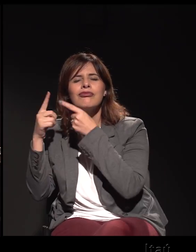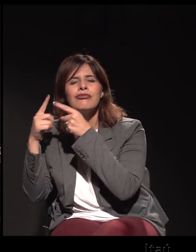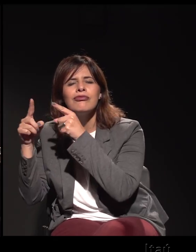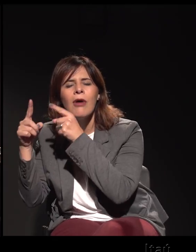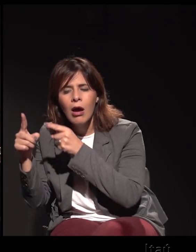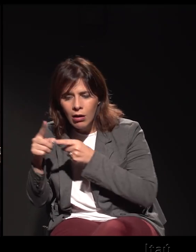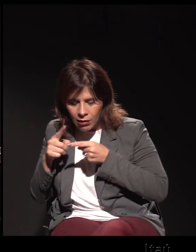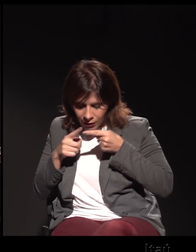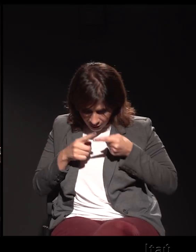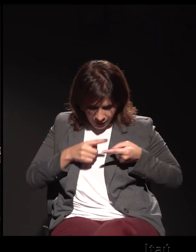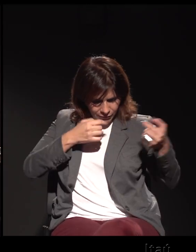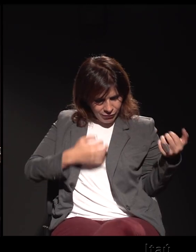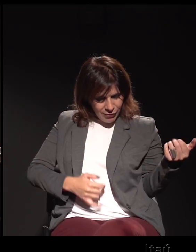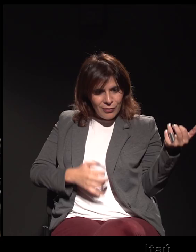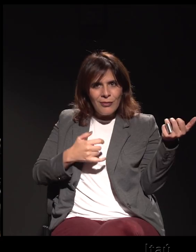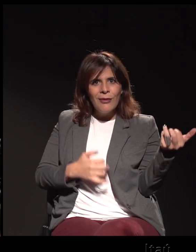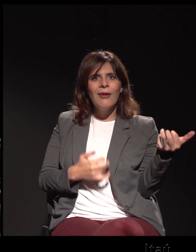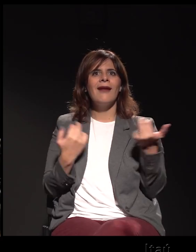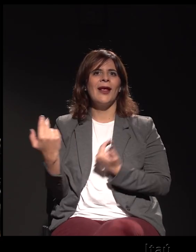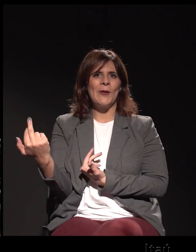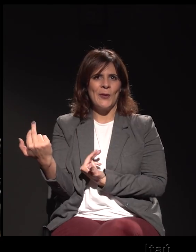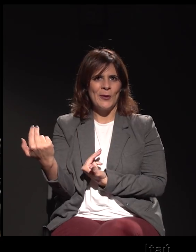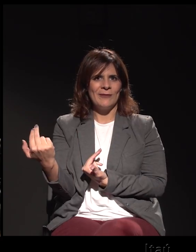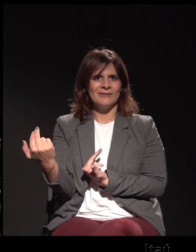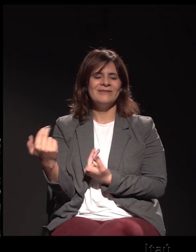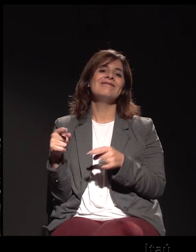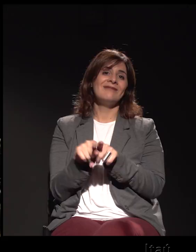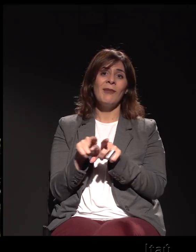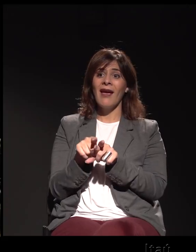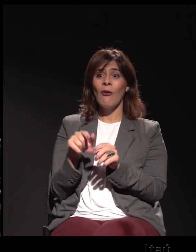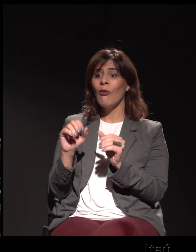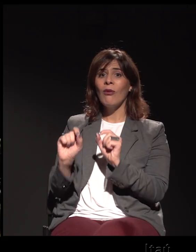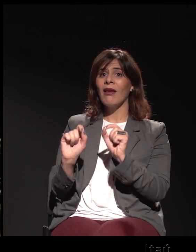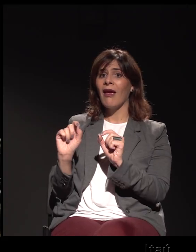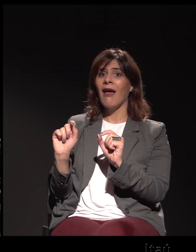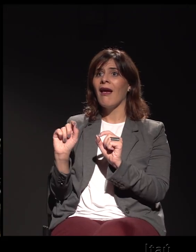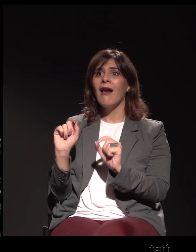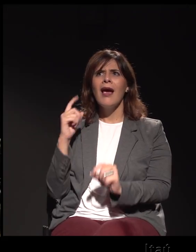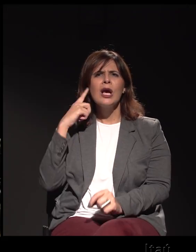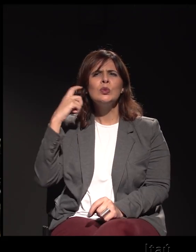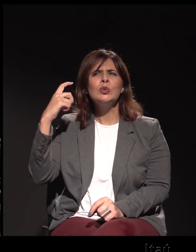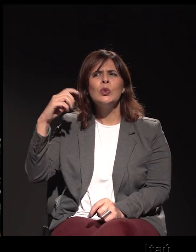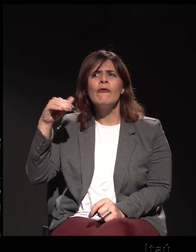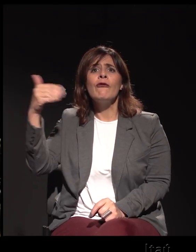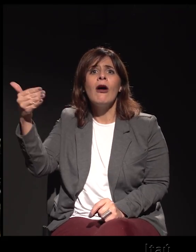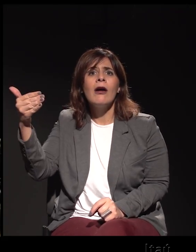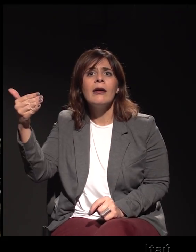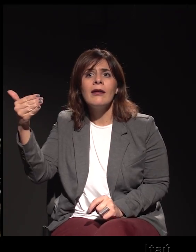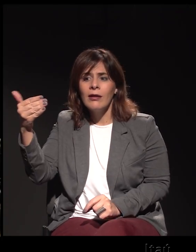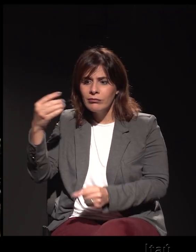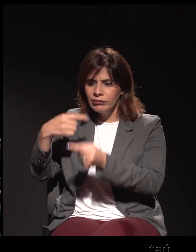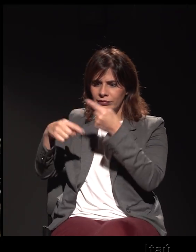Uau! Por exemplo. Então, também era uma coisa que o fora, que os ruídos se transformavam também